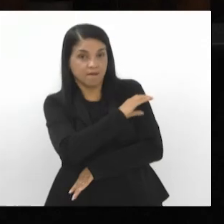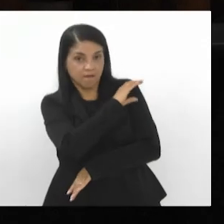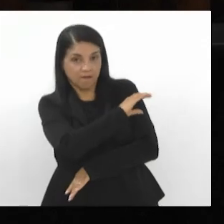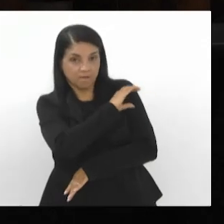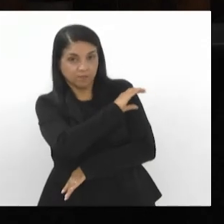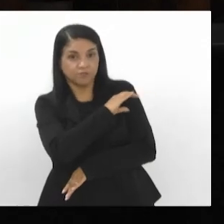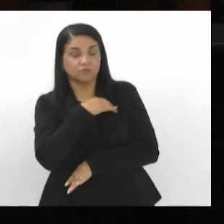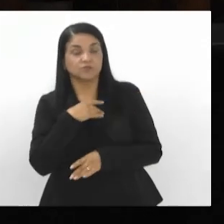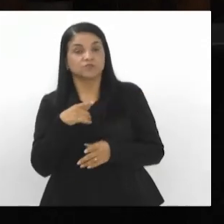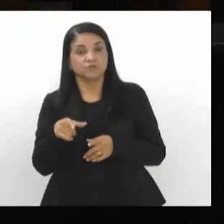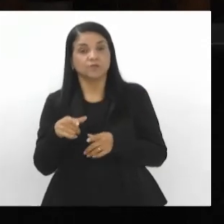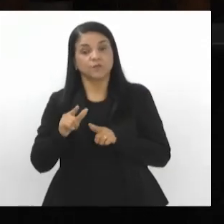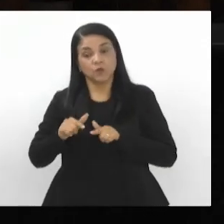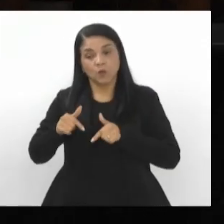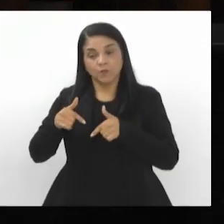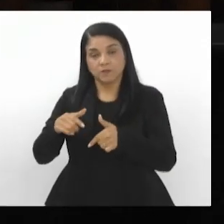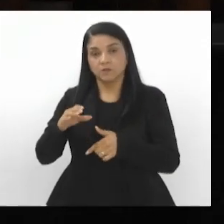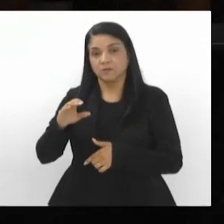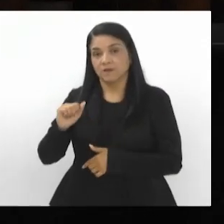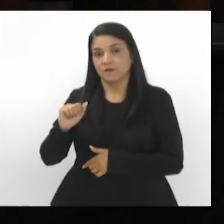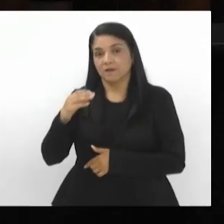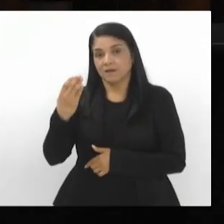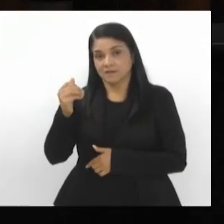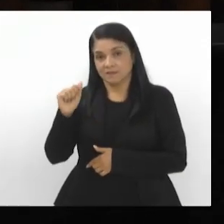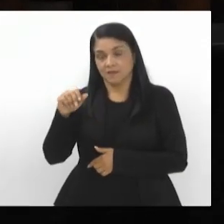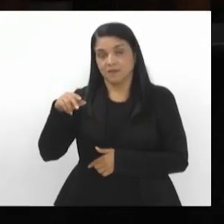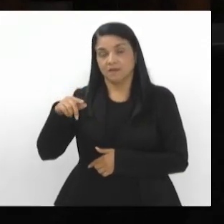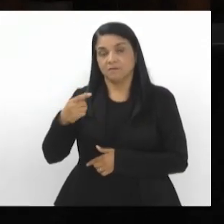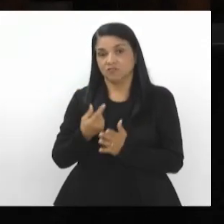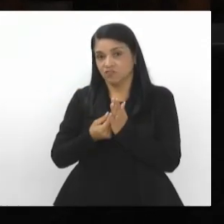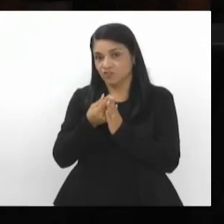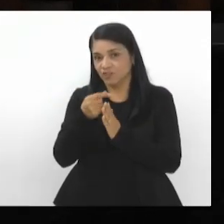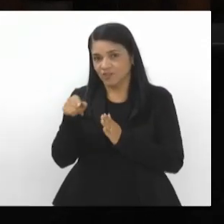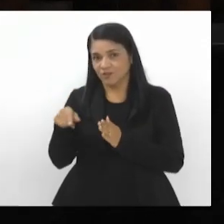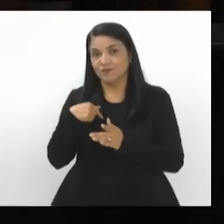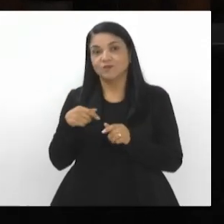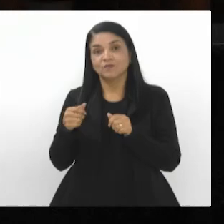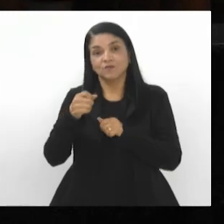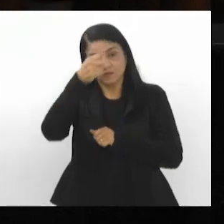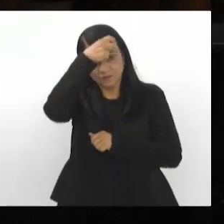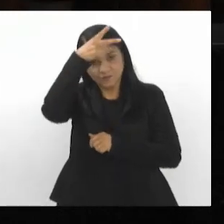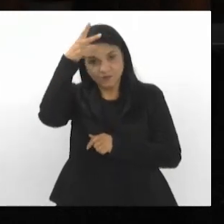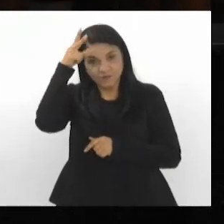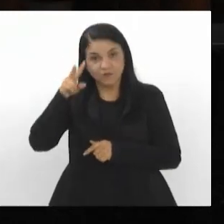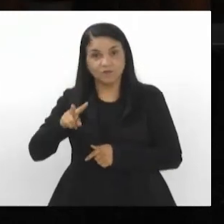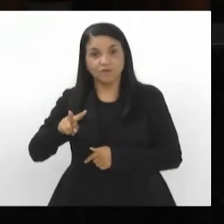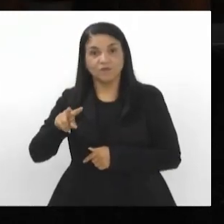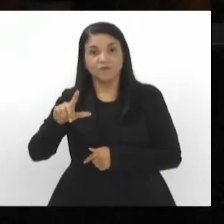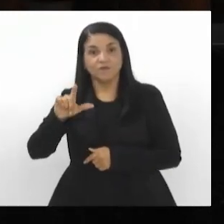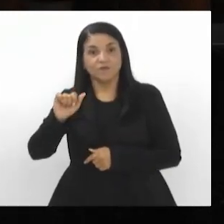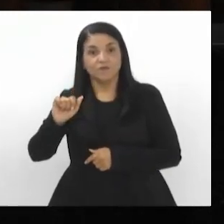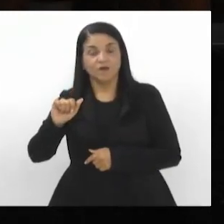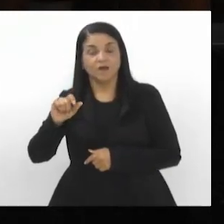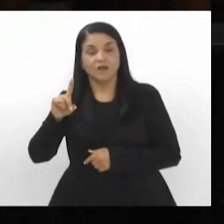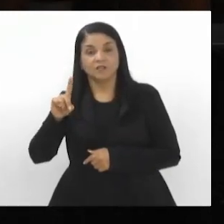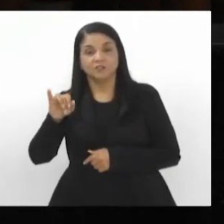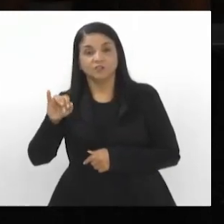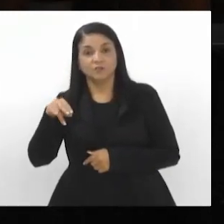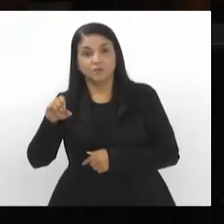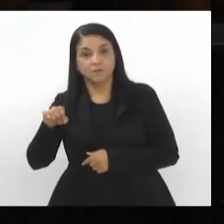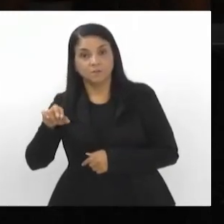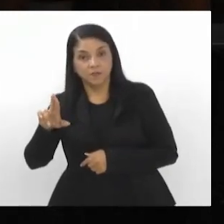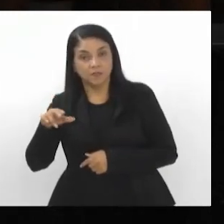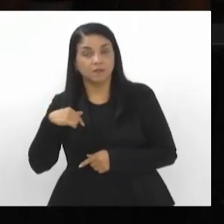caça-níqueis acontecem na cidade de Campos com a anuência do prefeito Vladimir Garotinho. Eu tenho recebido muitos vídeos de Resende, muitos vídeos de